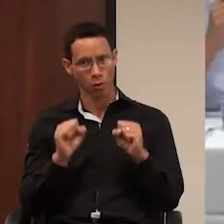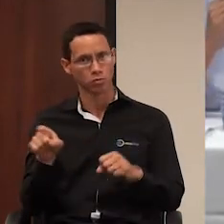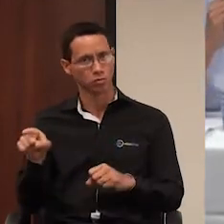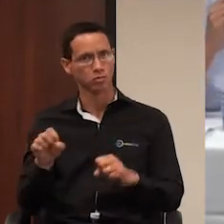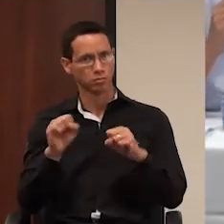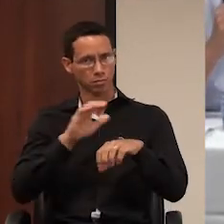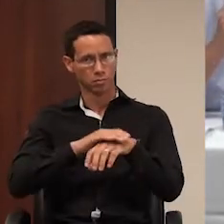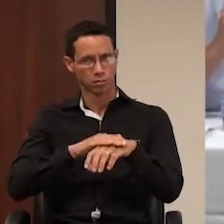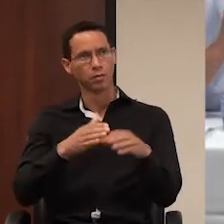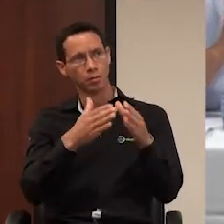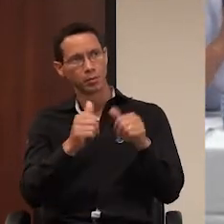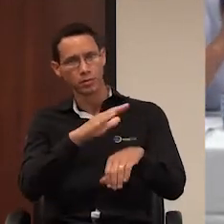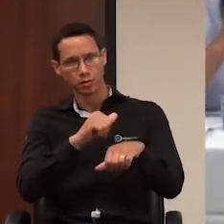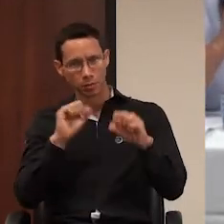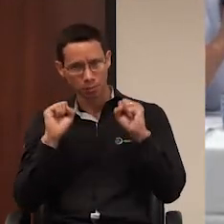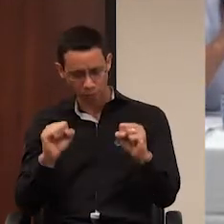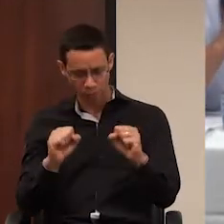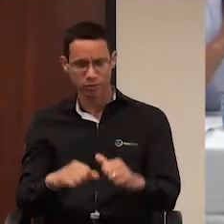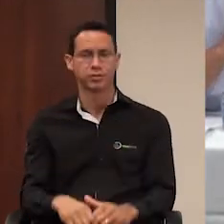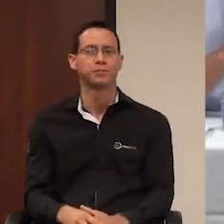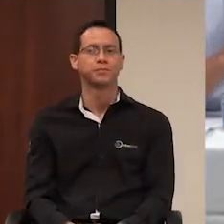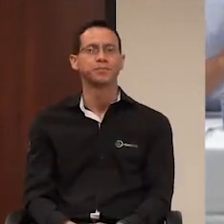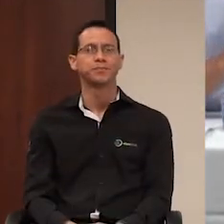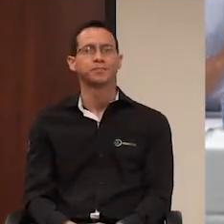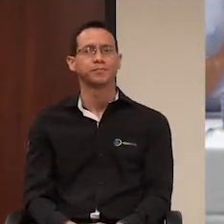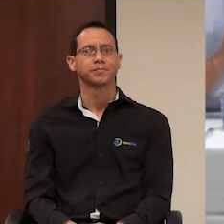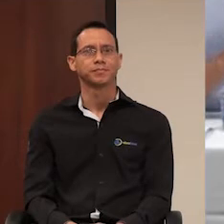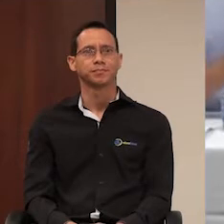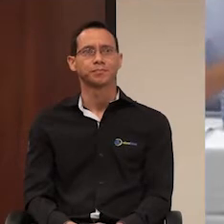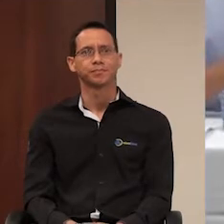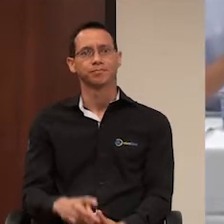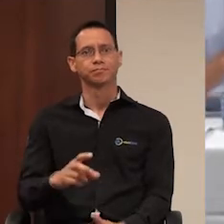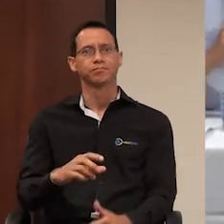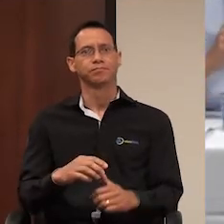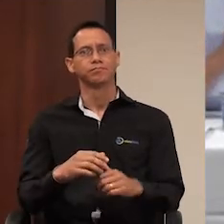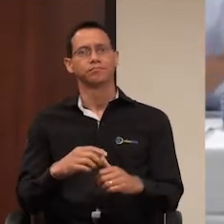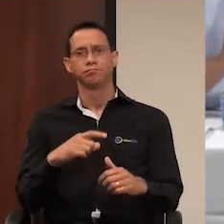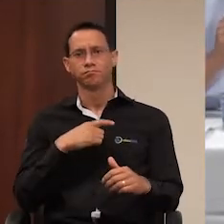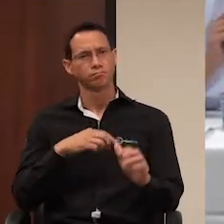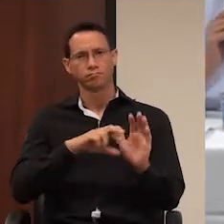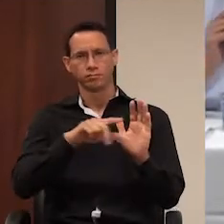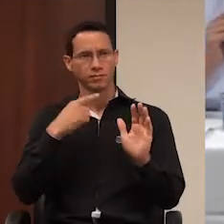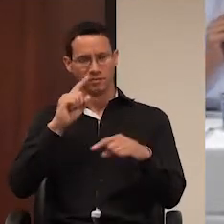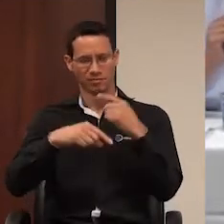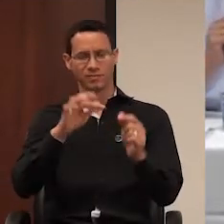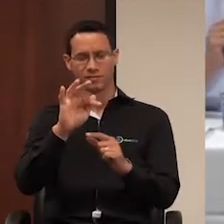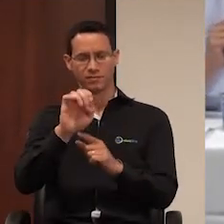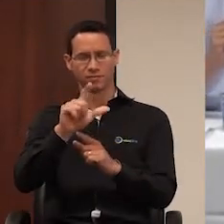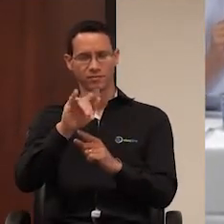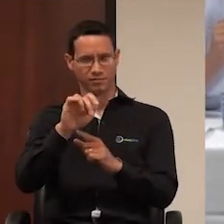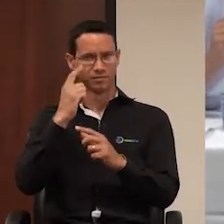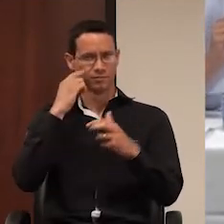pode. Né? Isso não precisa nem pode dizer, né? Isso decorre da autodeterminação. O Felipe vai falar um pouco mais disso depois.